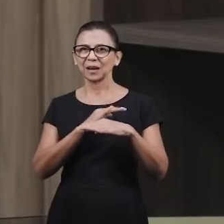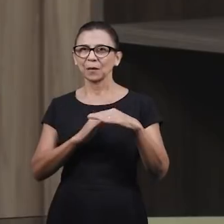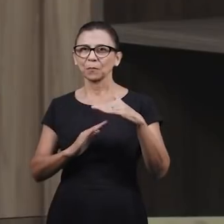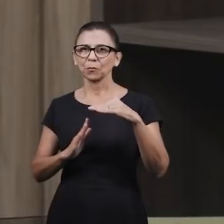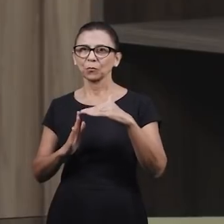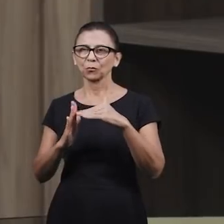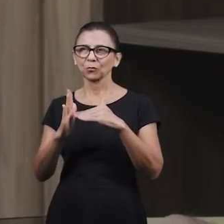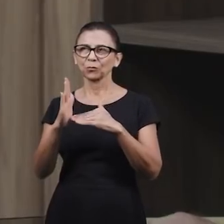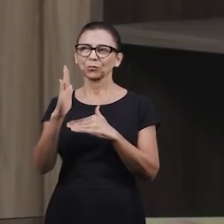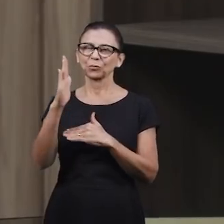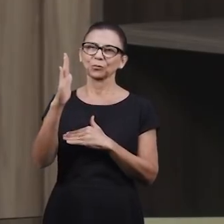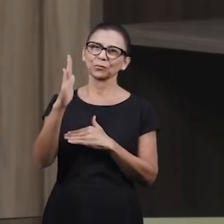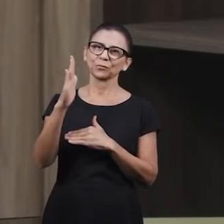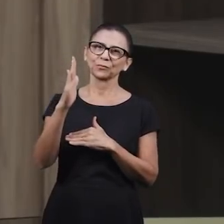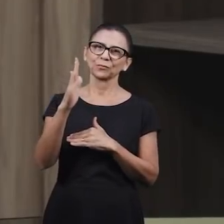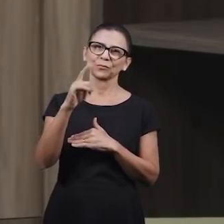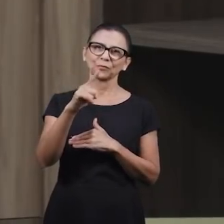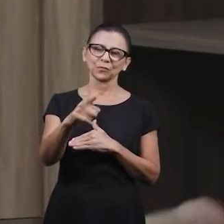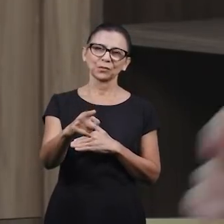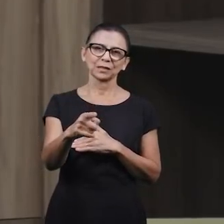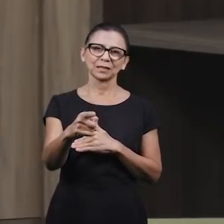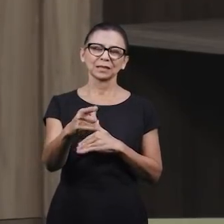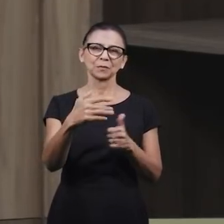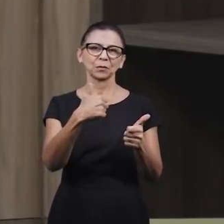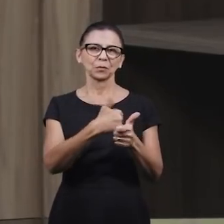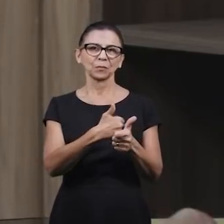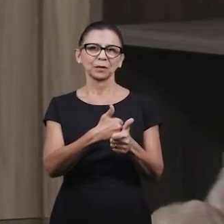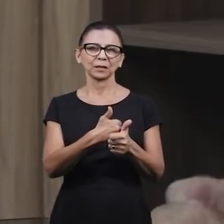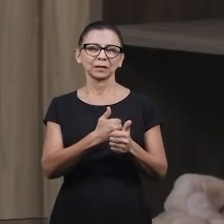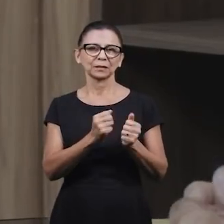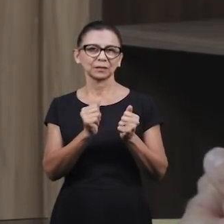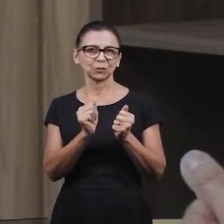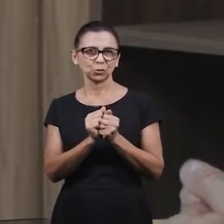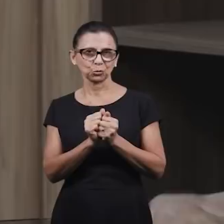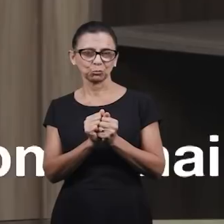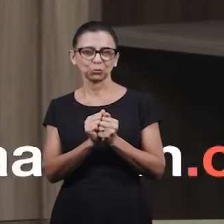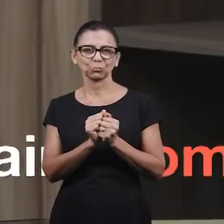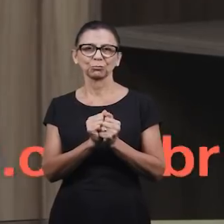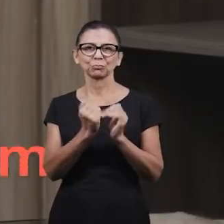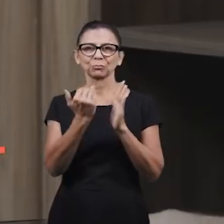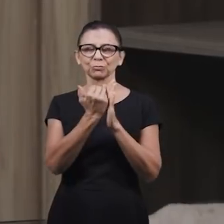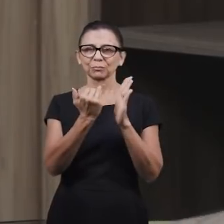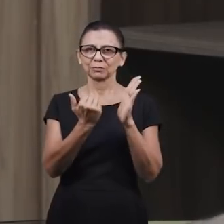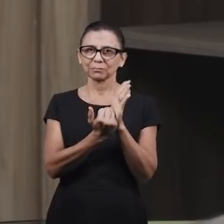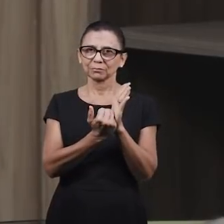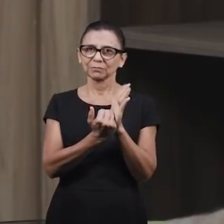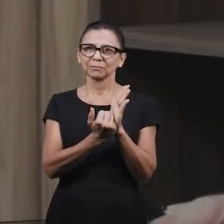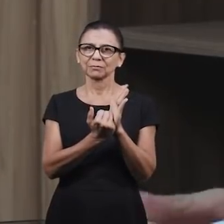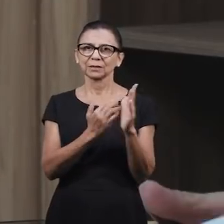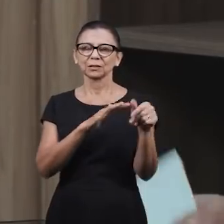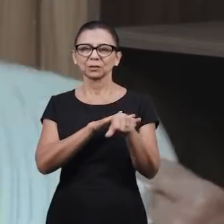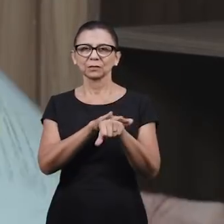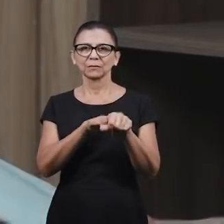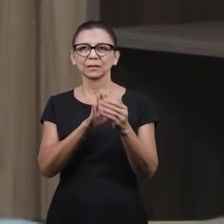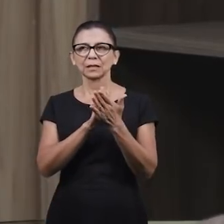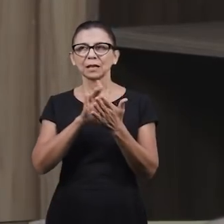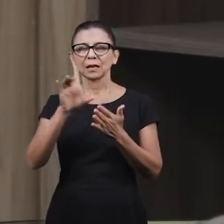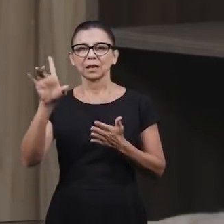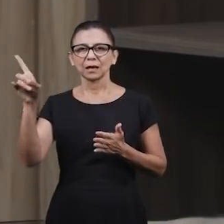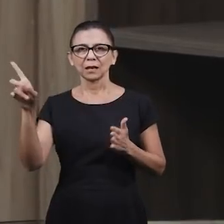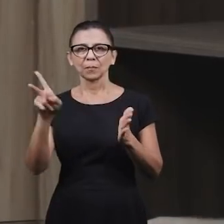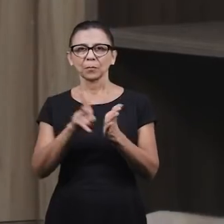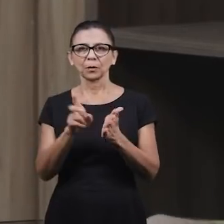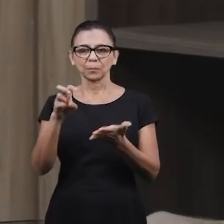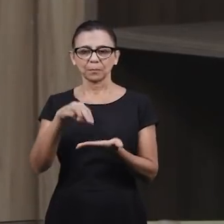audiência, com a alegria de ter você sempre nos acompanhando, participando junto conosco deste programa que é feito